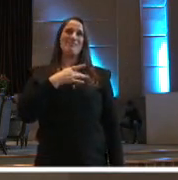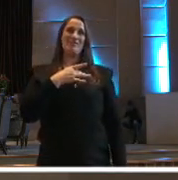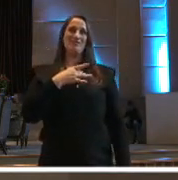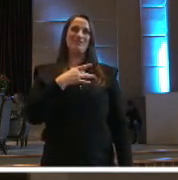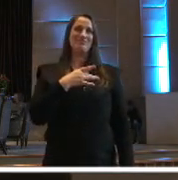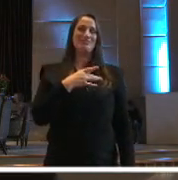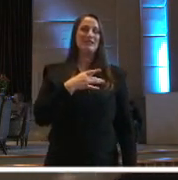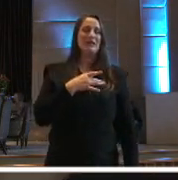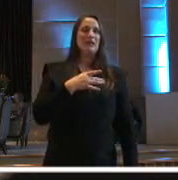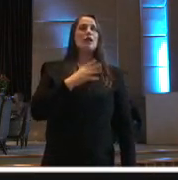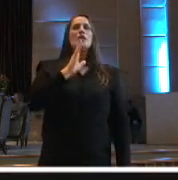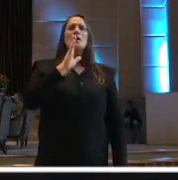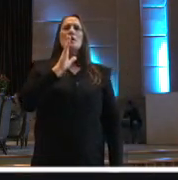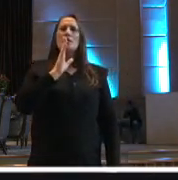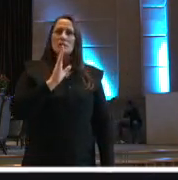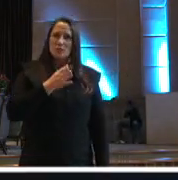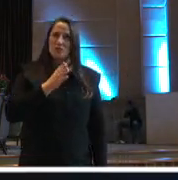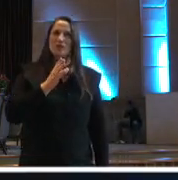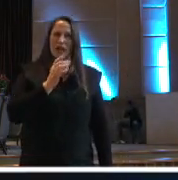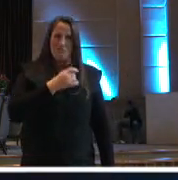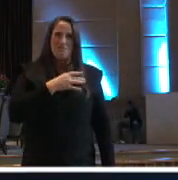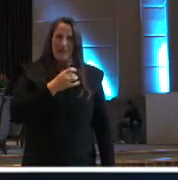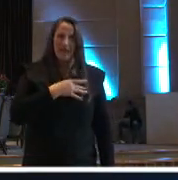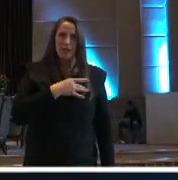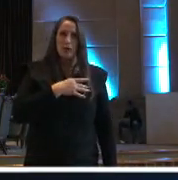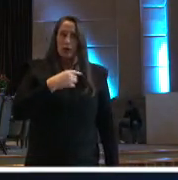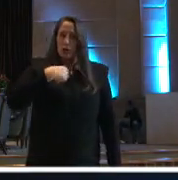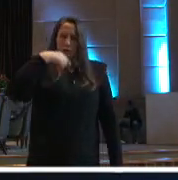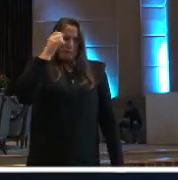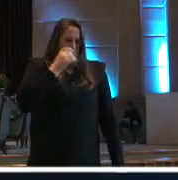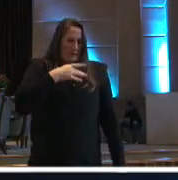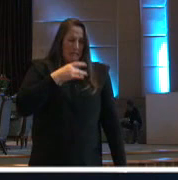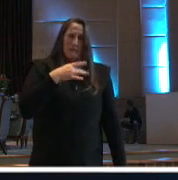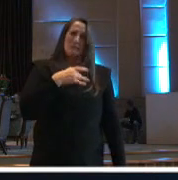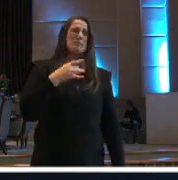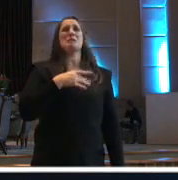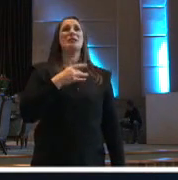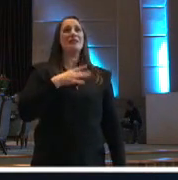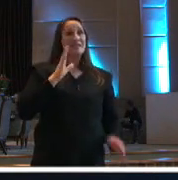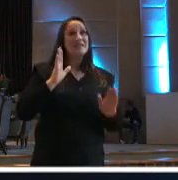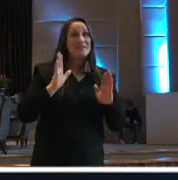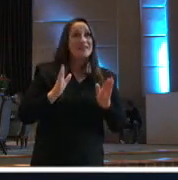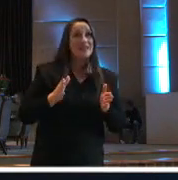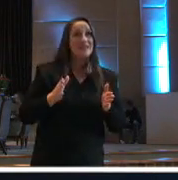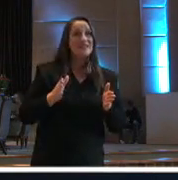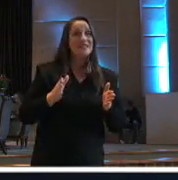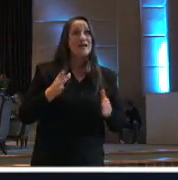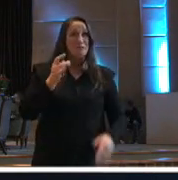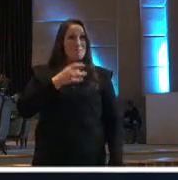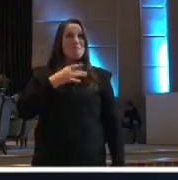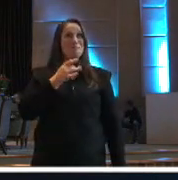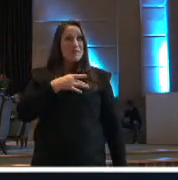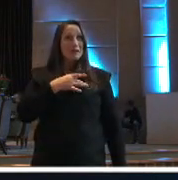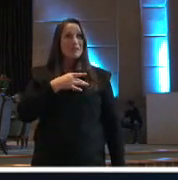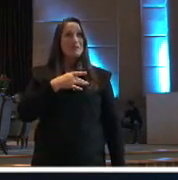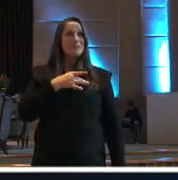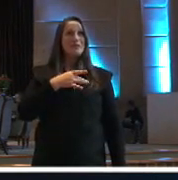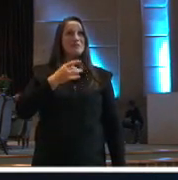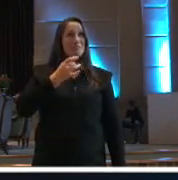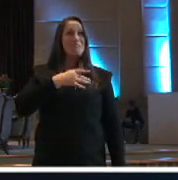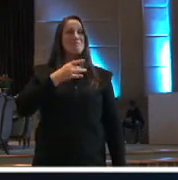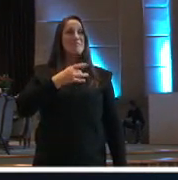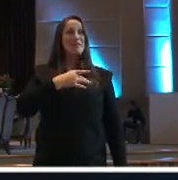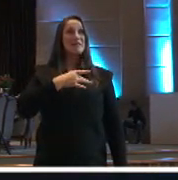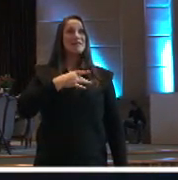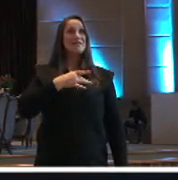você já sentiu medo, mas medo mesmo, pavor de alguma coisa. Já sentiu medo, mas medo mesmo?